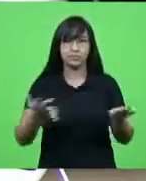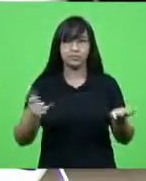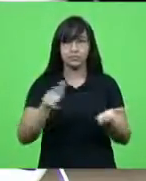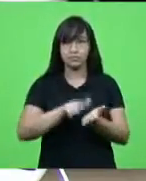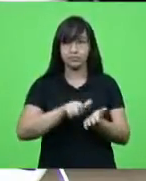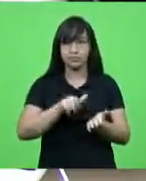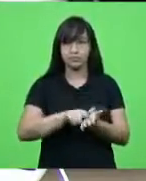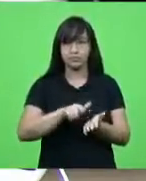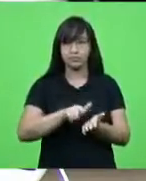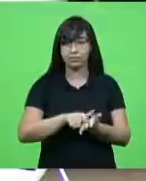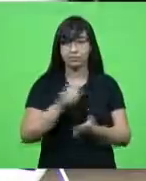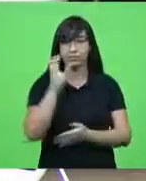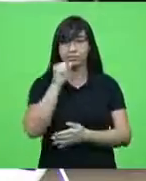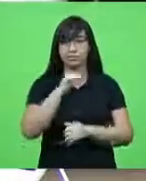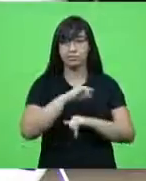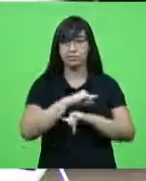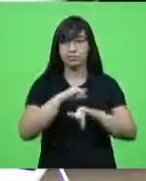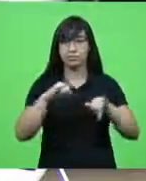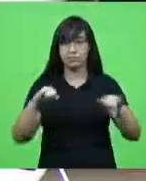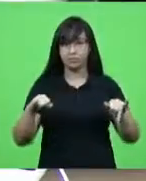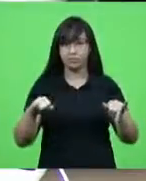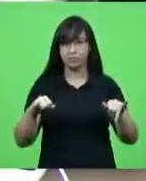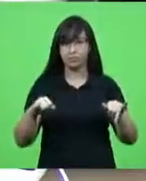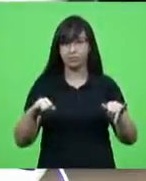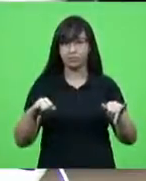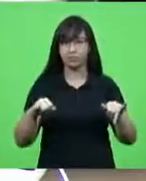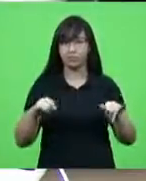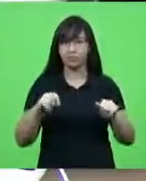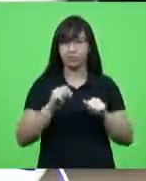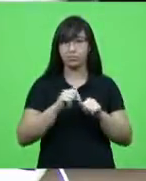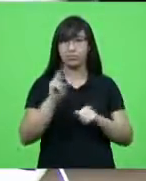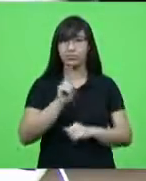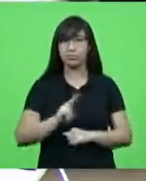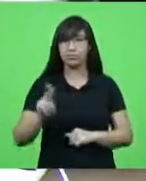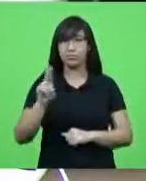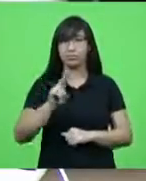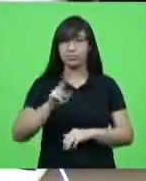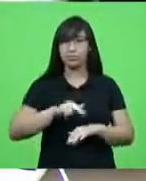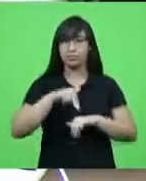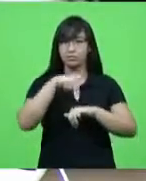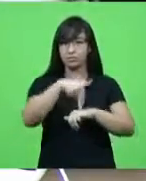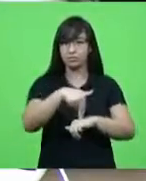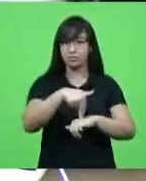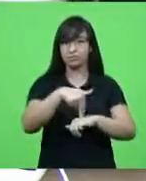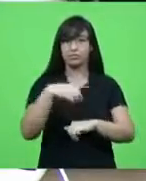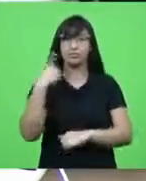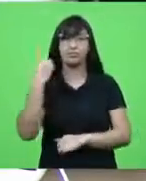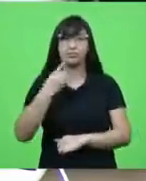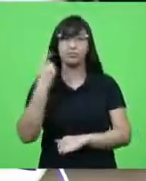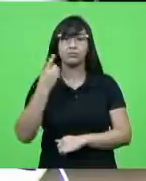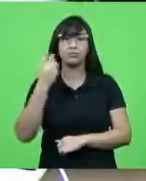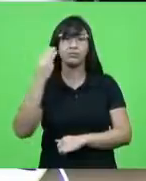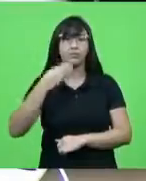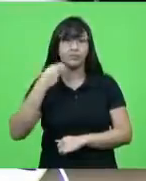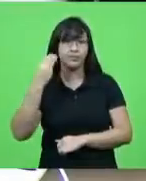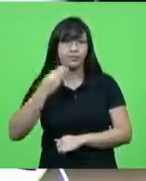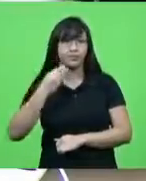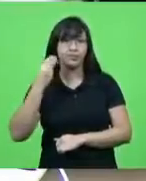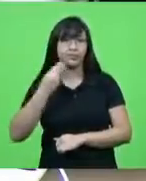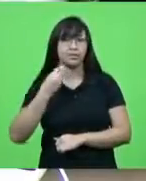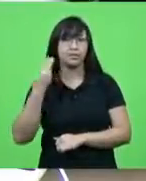Breves comunicações fizeram uso da palavra os senhores deputados Március Machado,